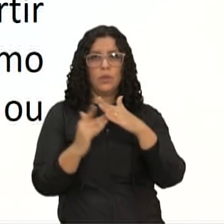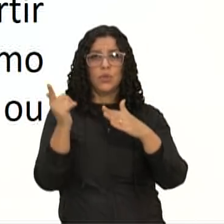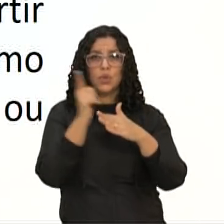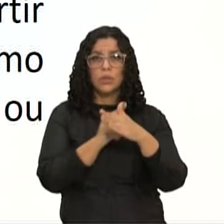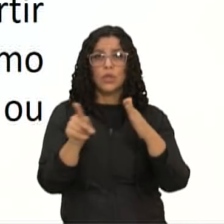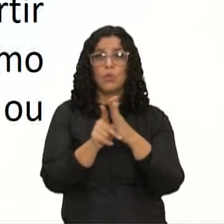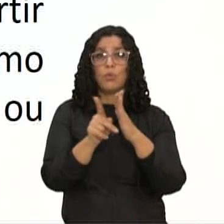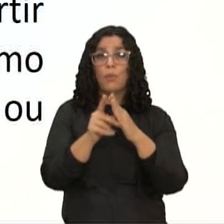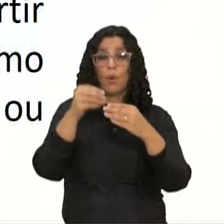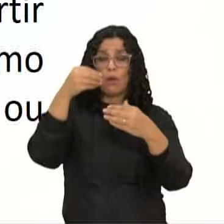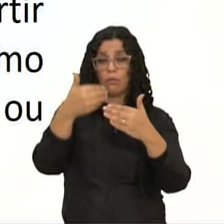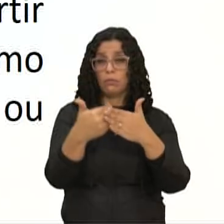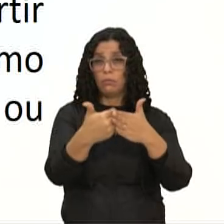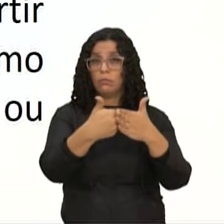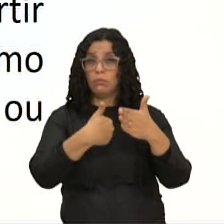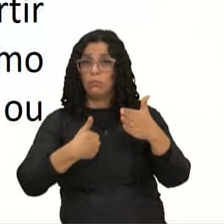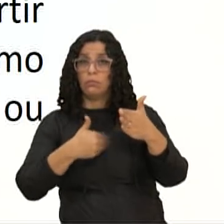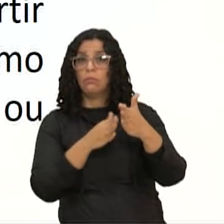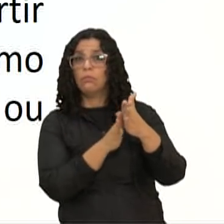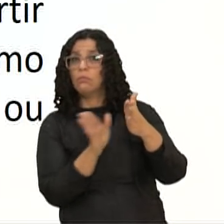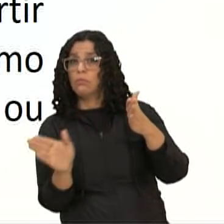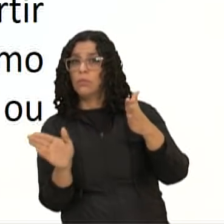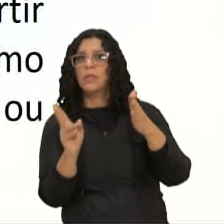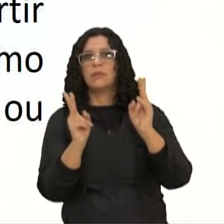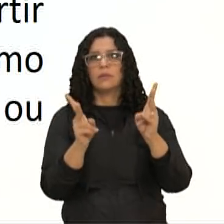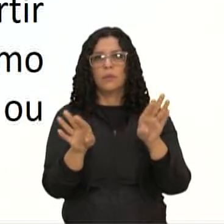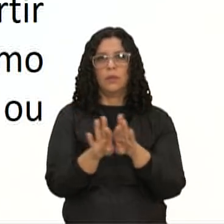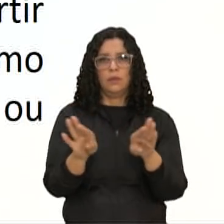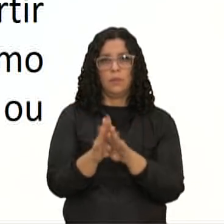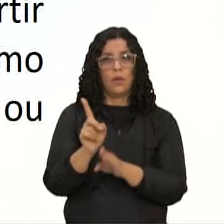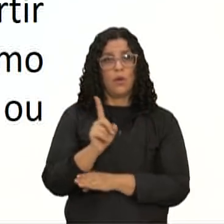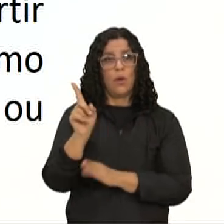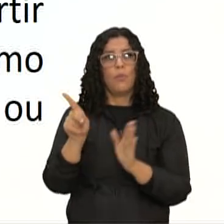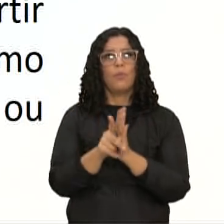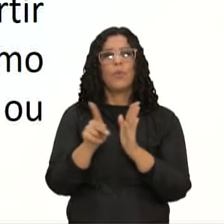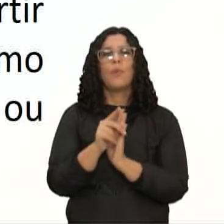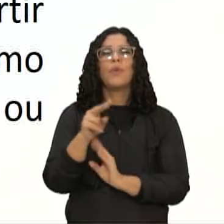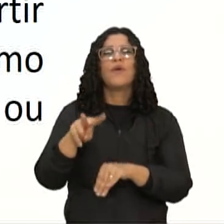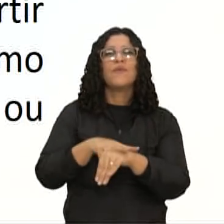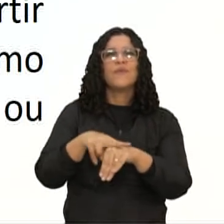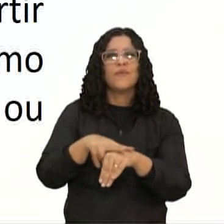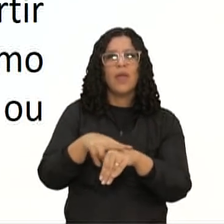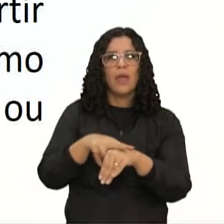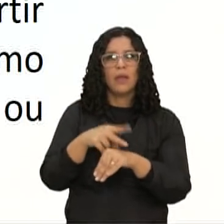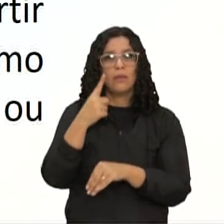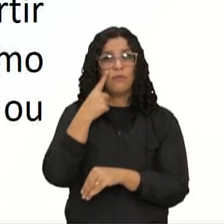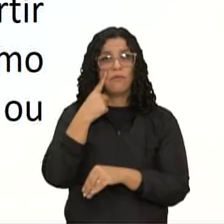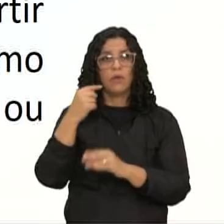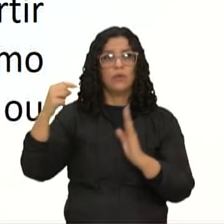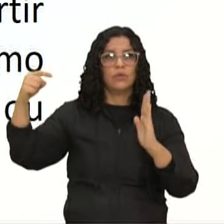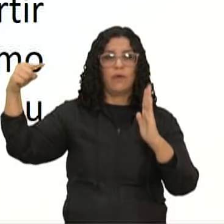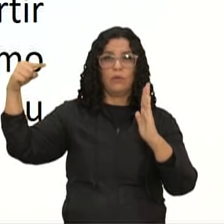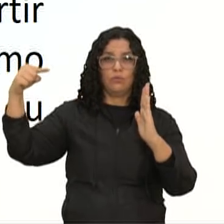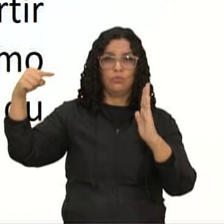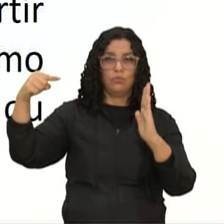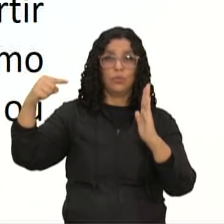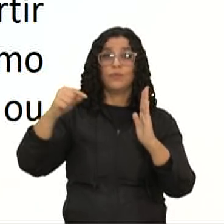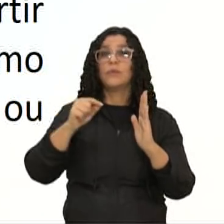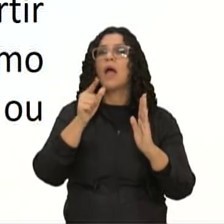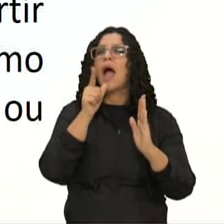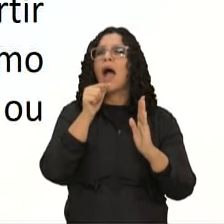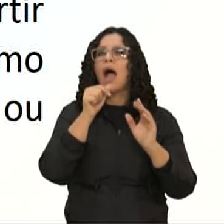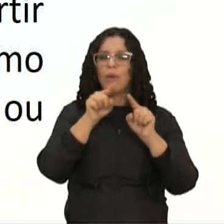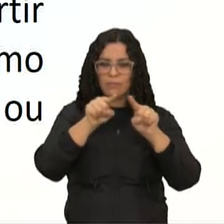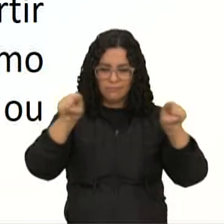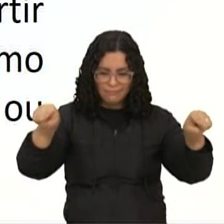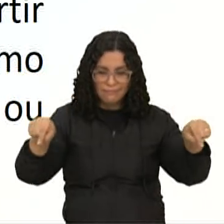reflexão interna total. Nesse exemplo que temos ali, ó, temos um laser verde que ele está sendo incidido dentro de um aquário